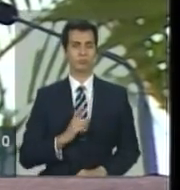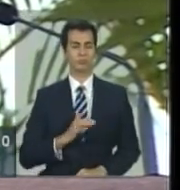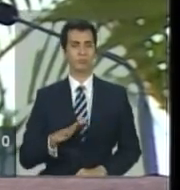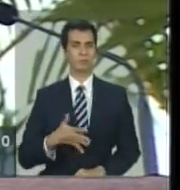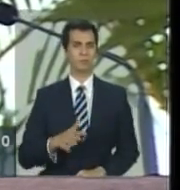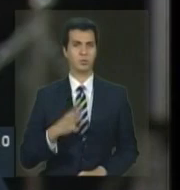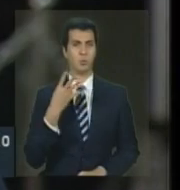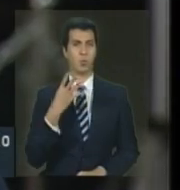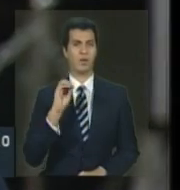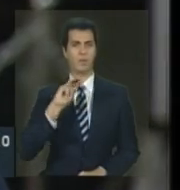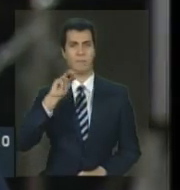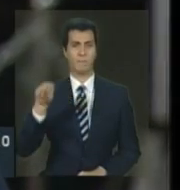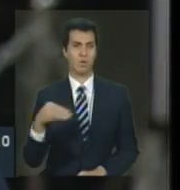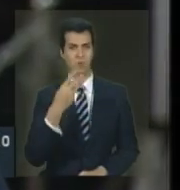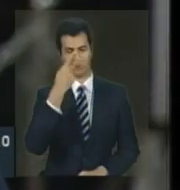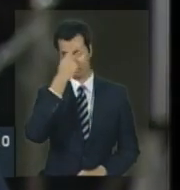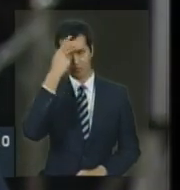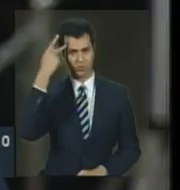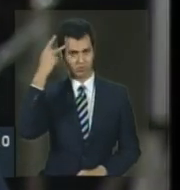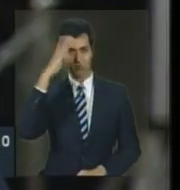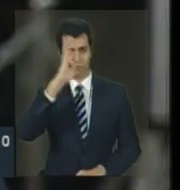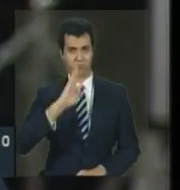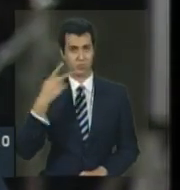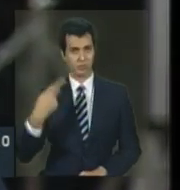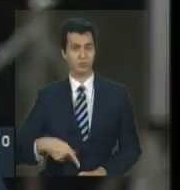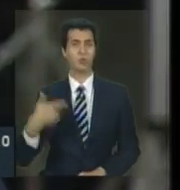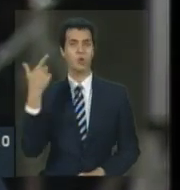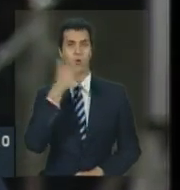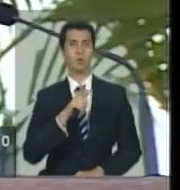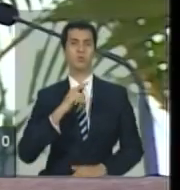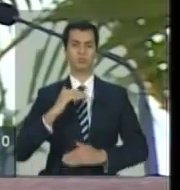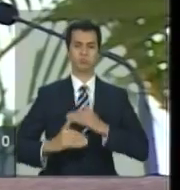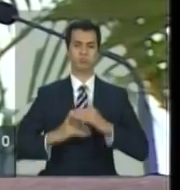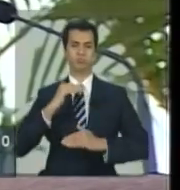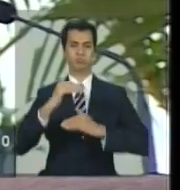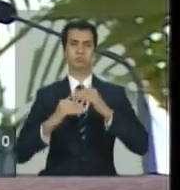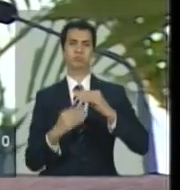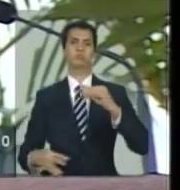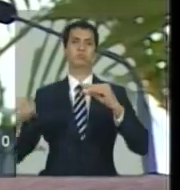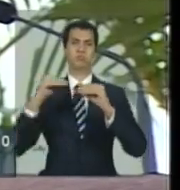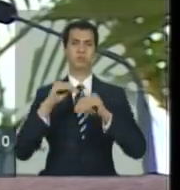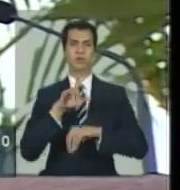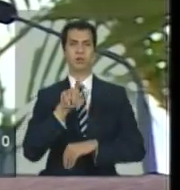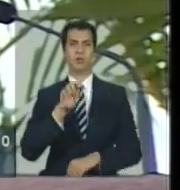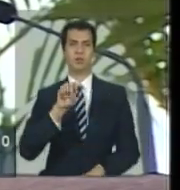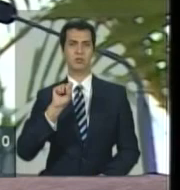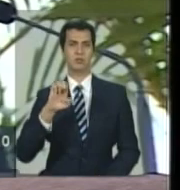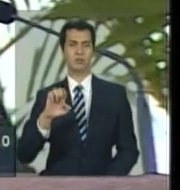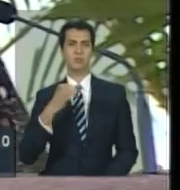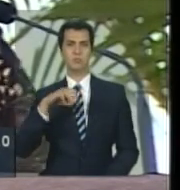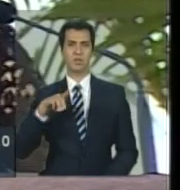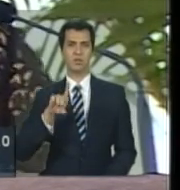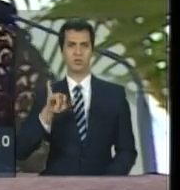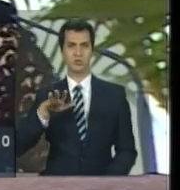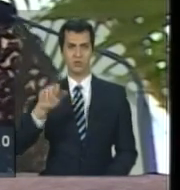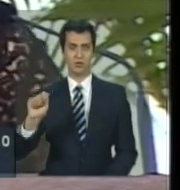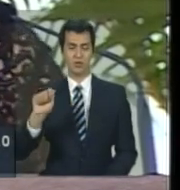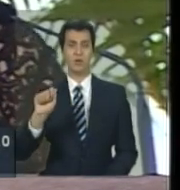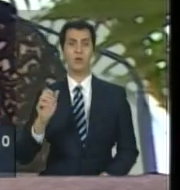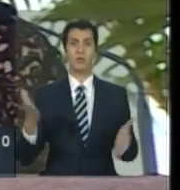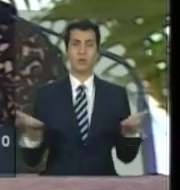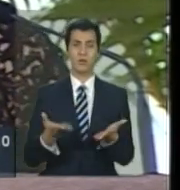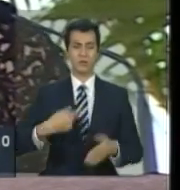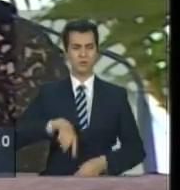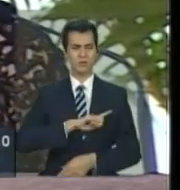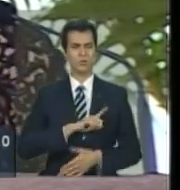de 40 milhões de brasileiros e brasileiras às classes médias, estamos fortemente